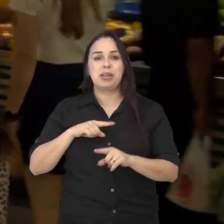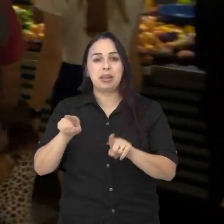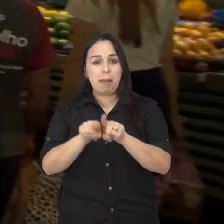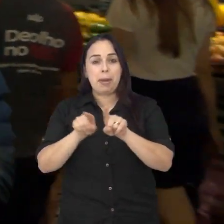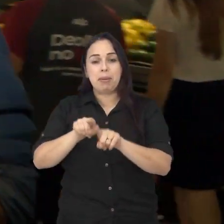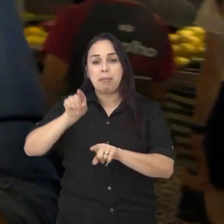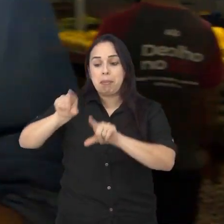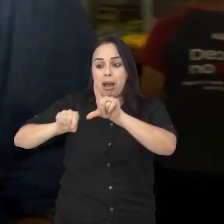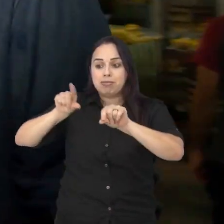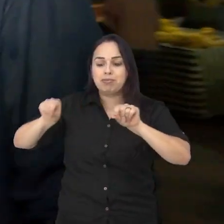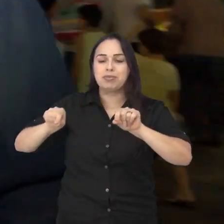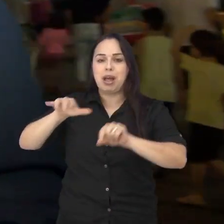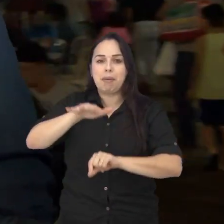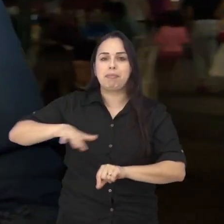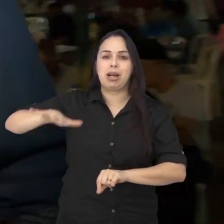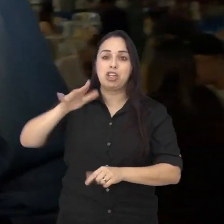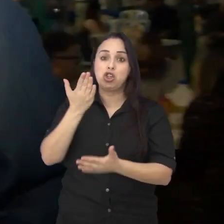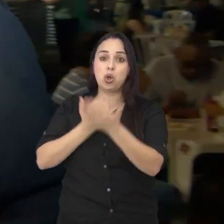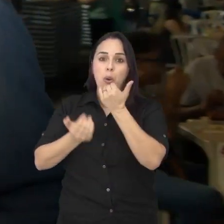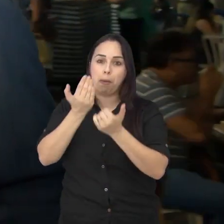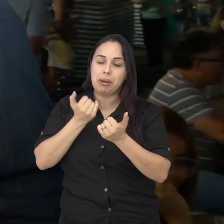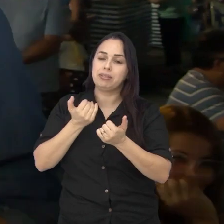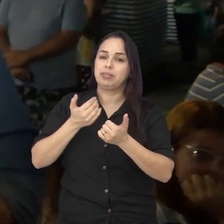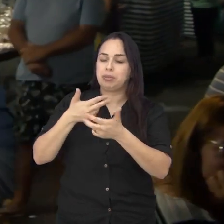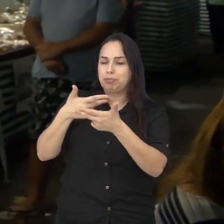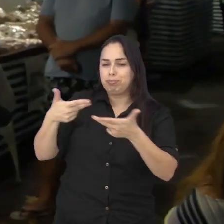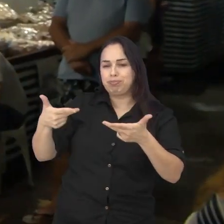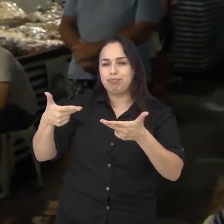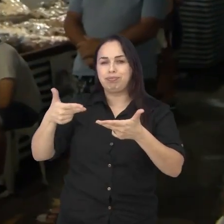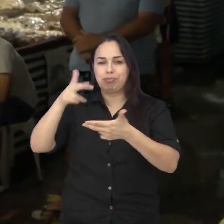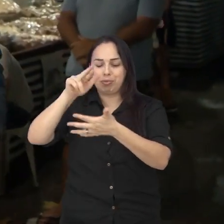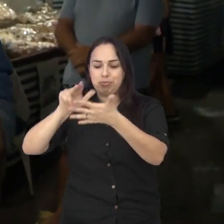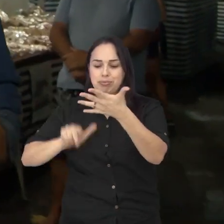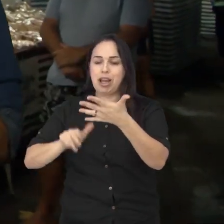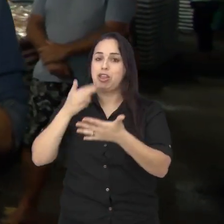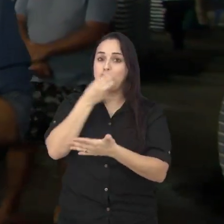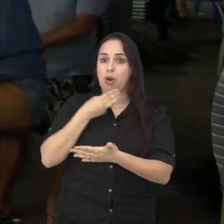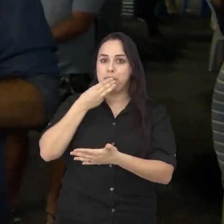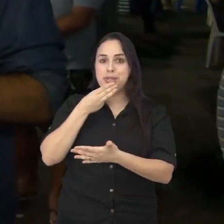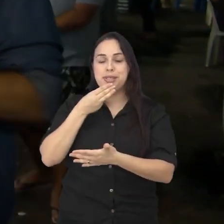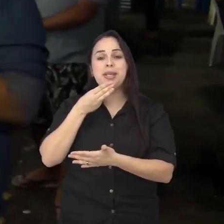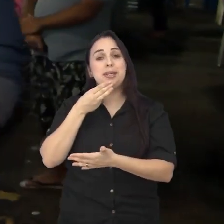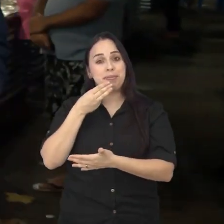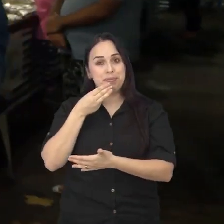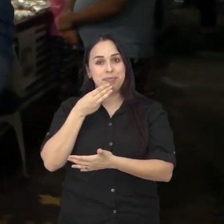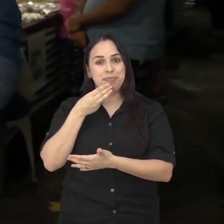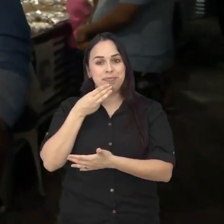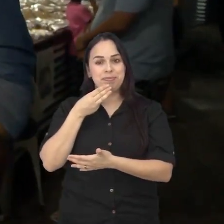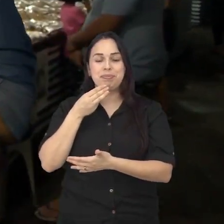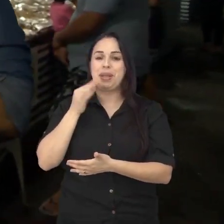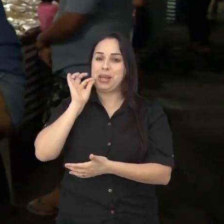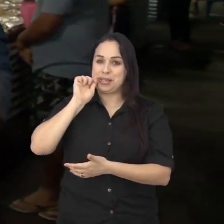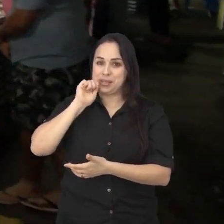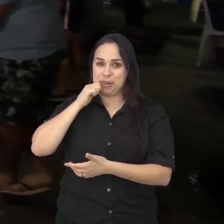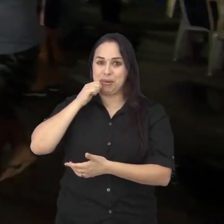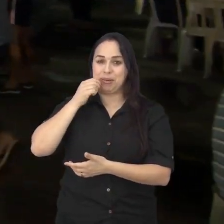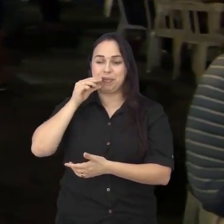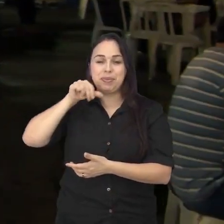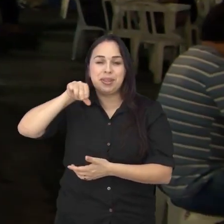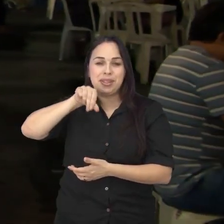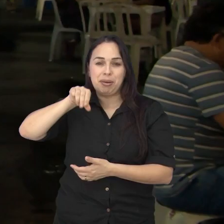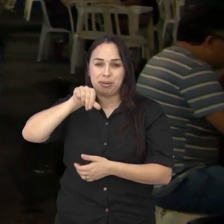alto aqui das feiras noturnas é a parte gastronômica, com diversas opções de pratos doces